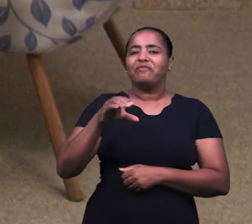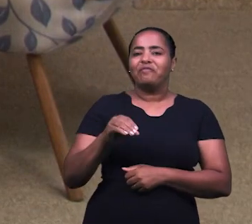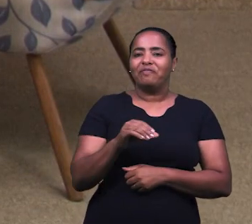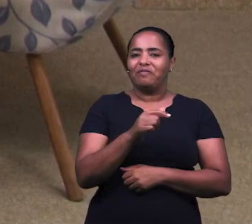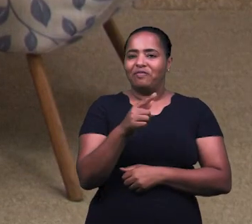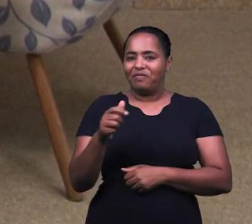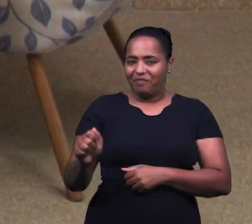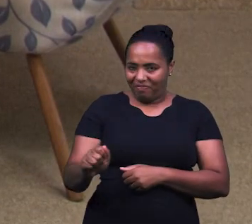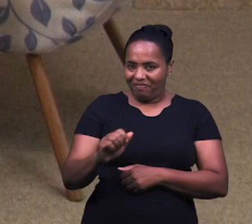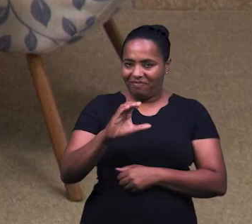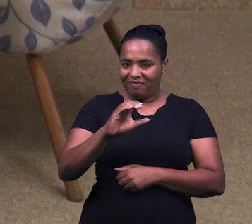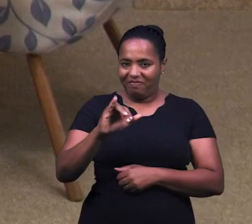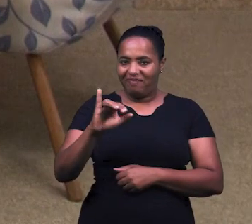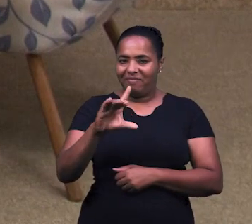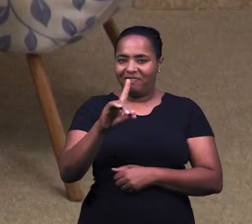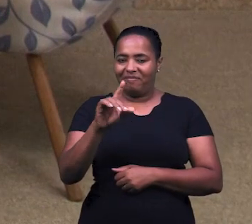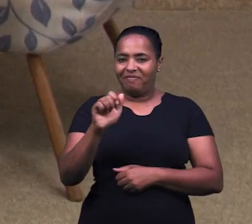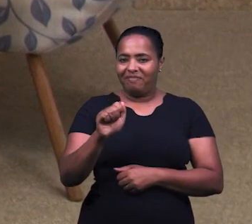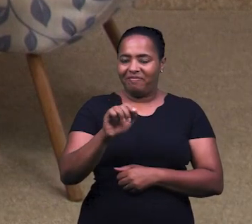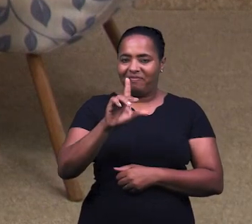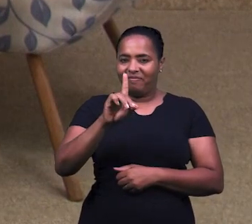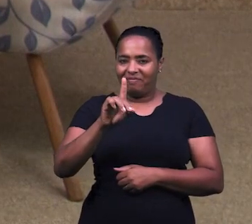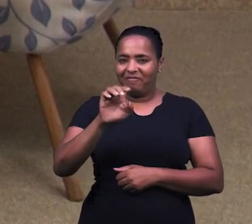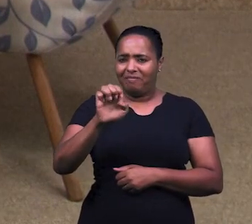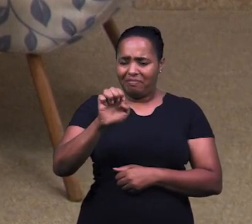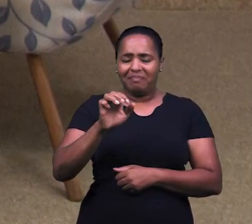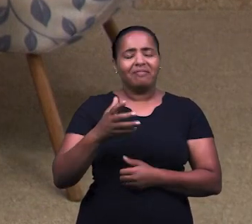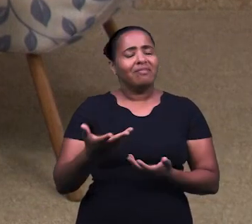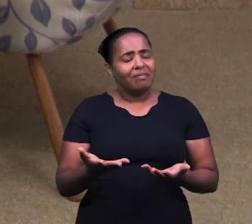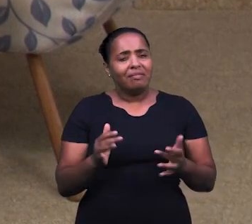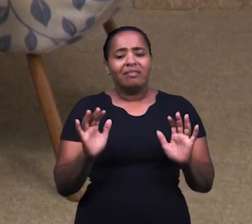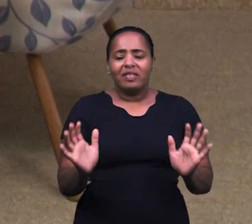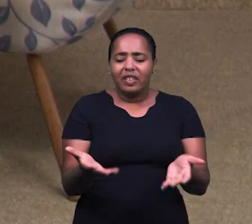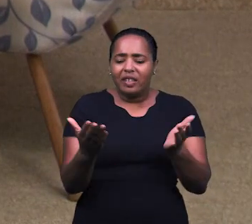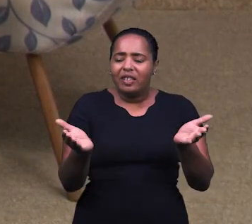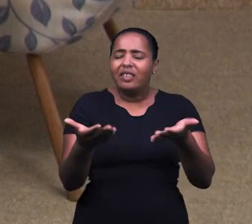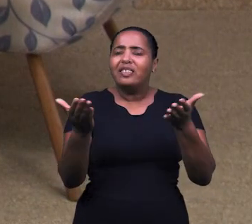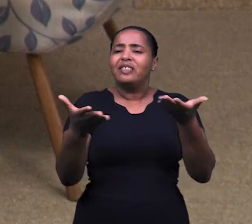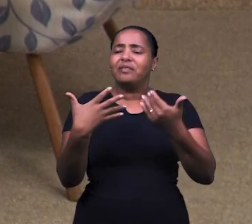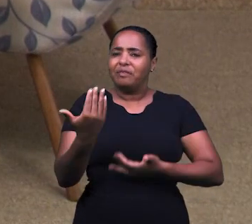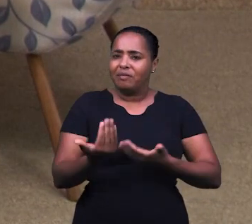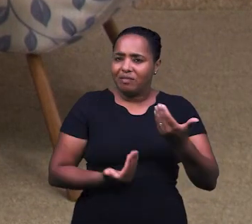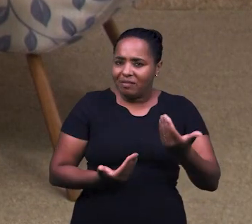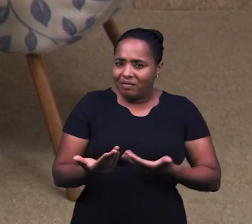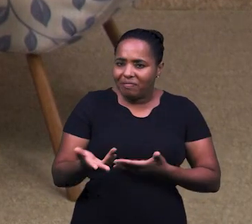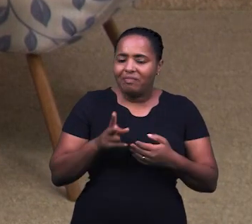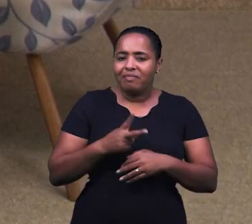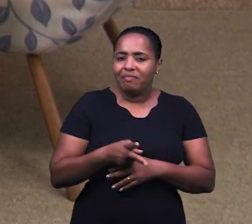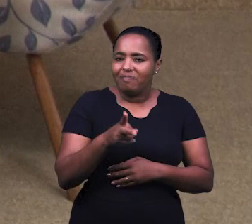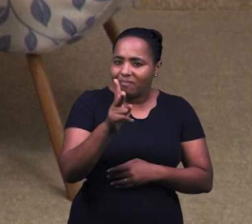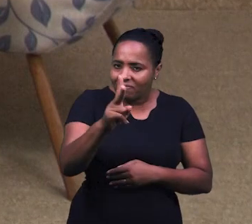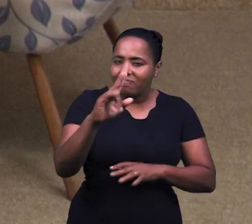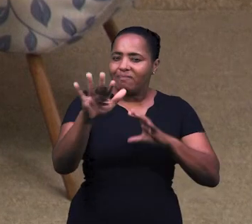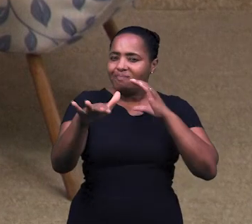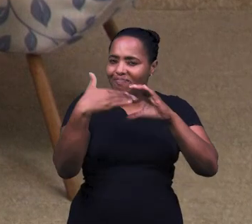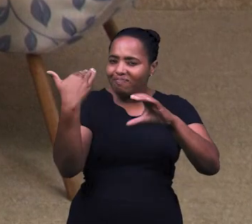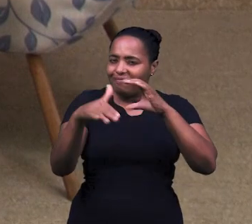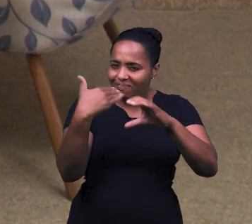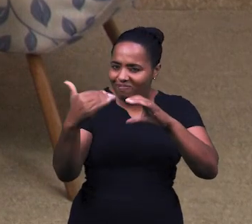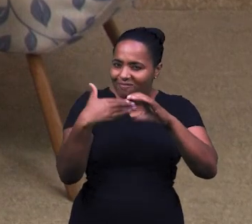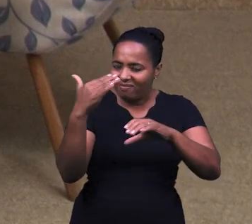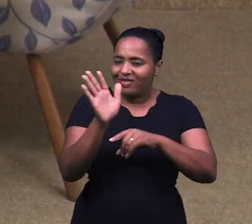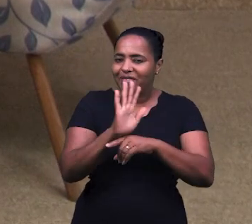Cidade. Uma criança da sua igreja mandou um vídeo. Incentive os irmãos, servas da sua igreja a continuarem